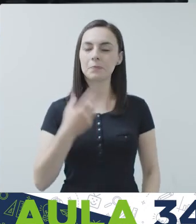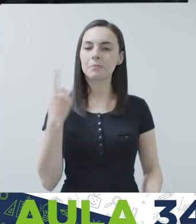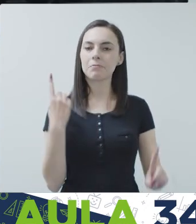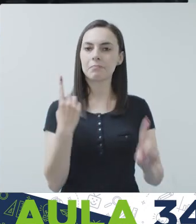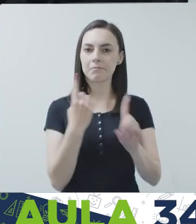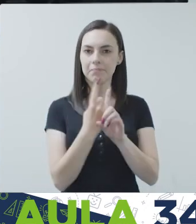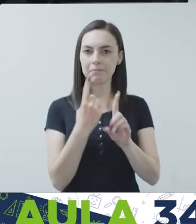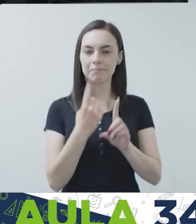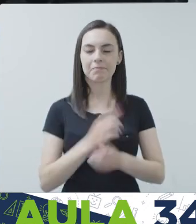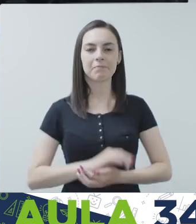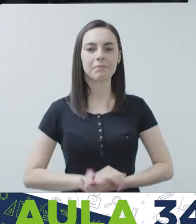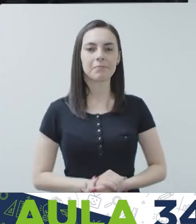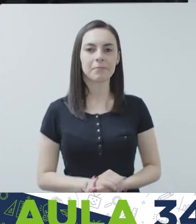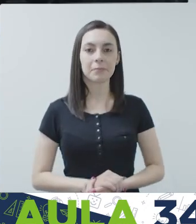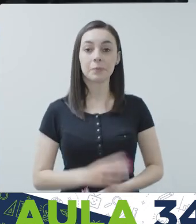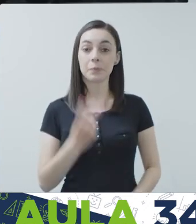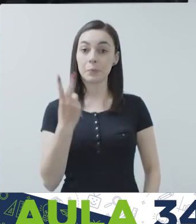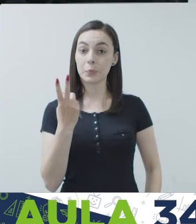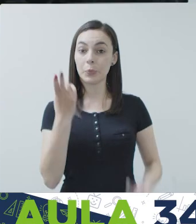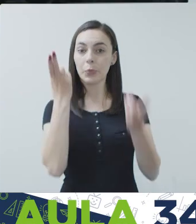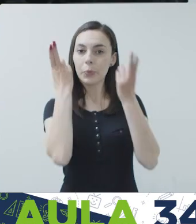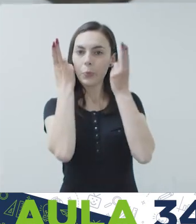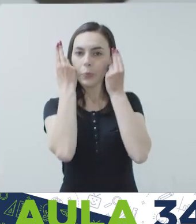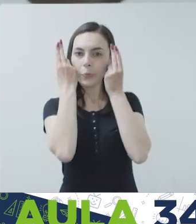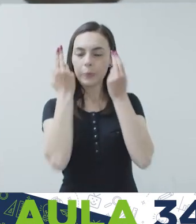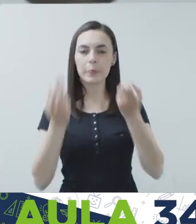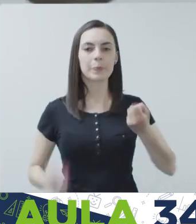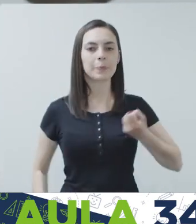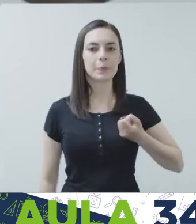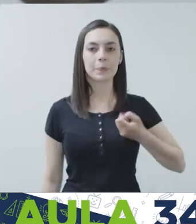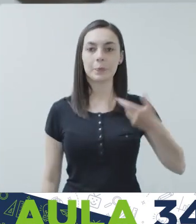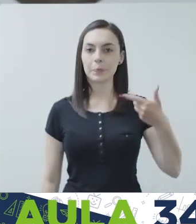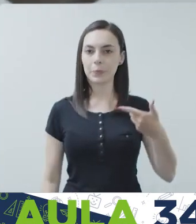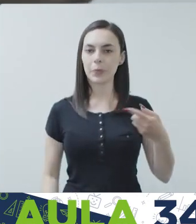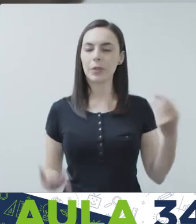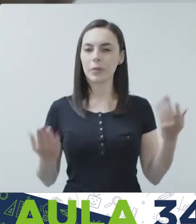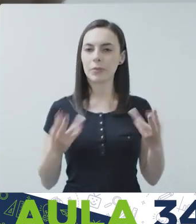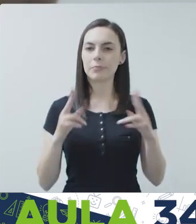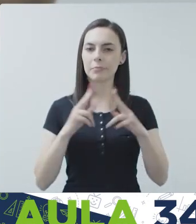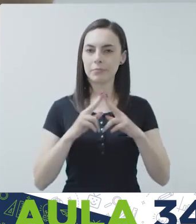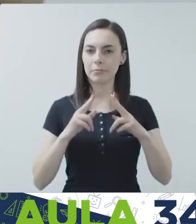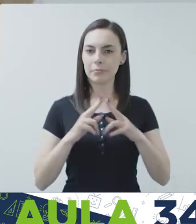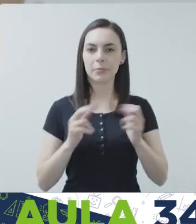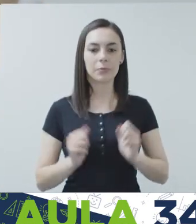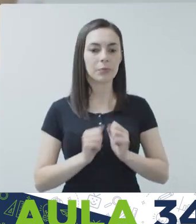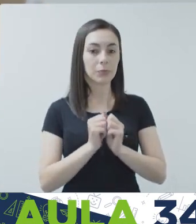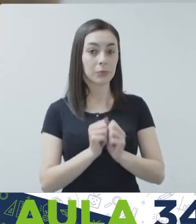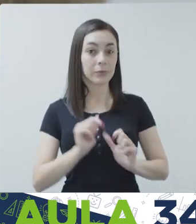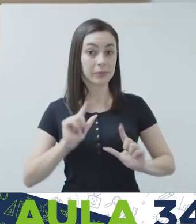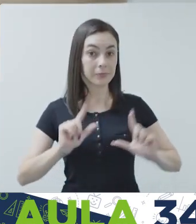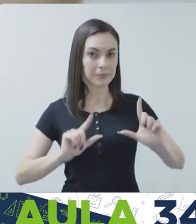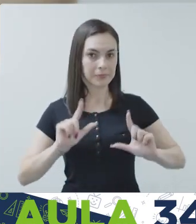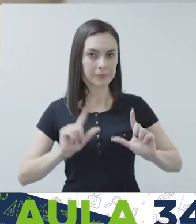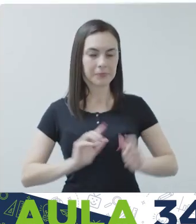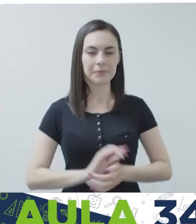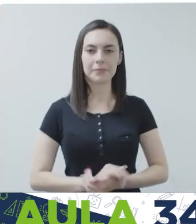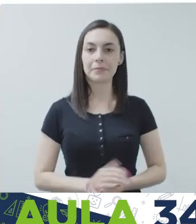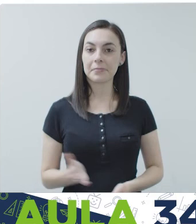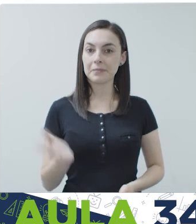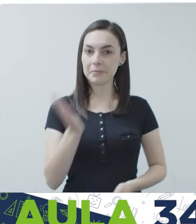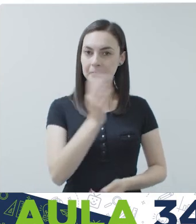2. Dois coelhos, número 2. Vamos fazer o par agora juntos na tela? Vamos lá?